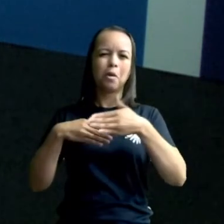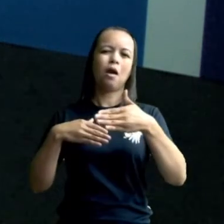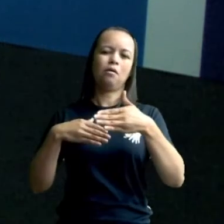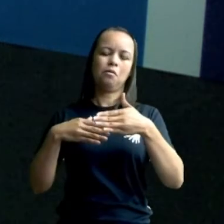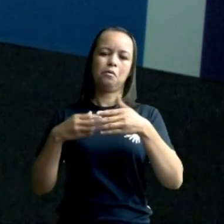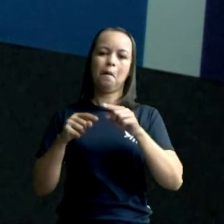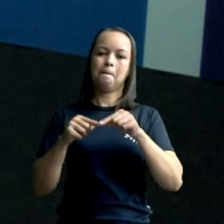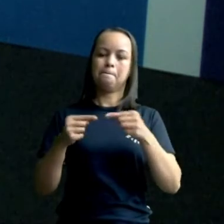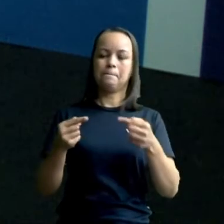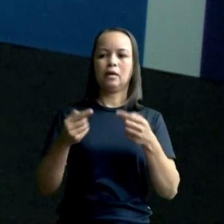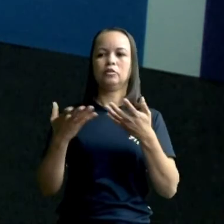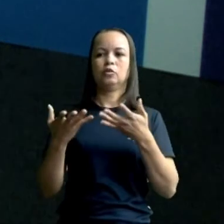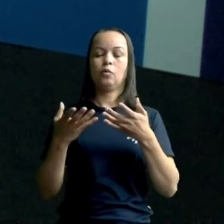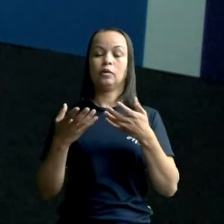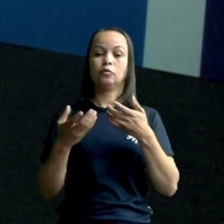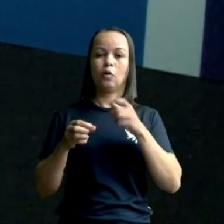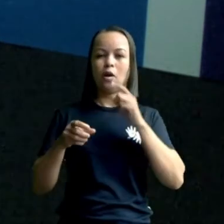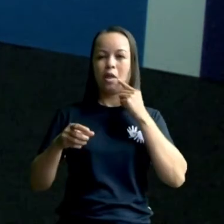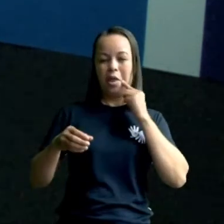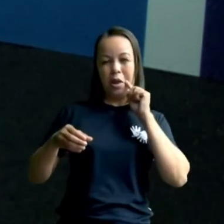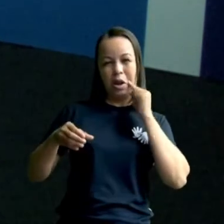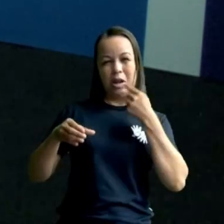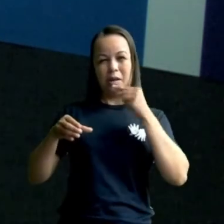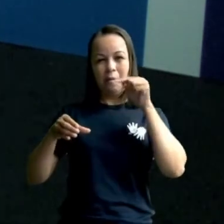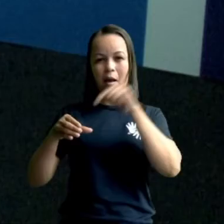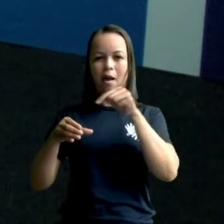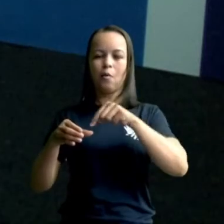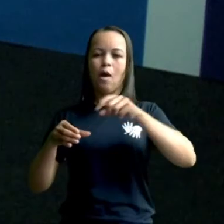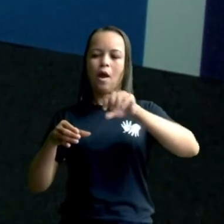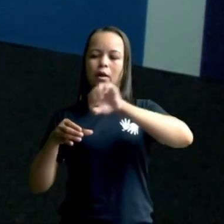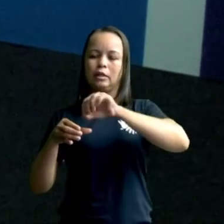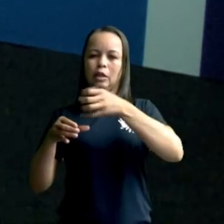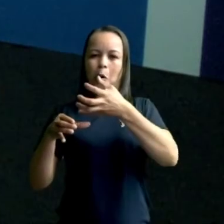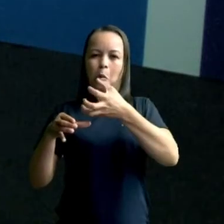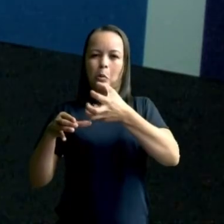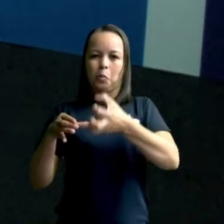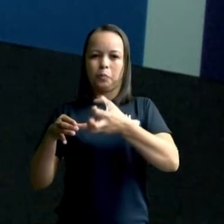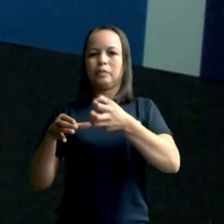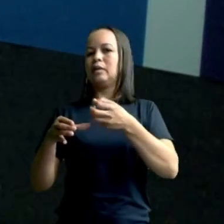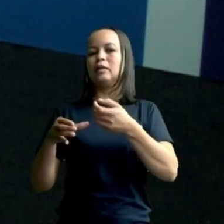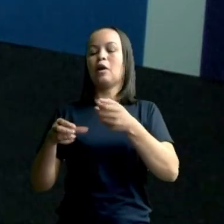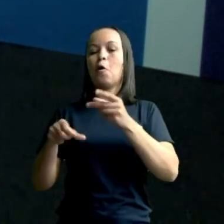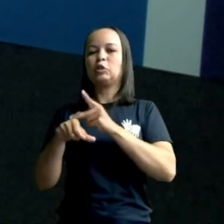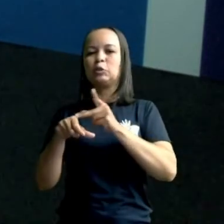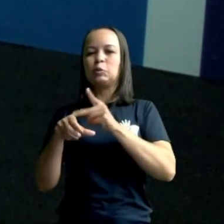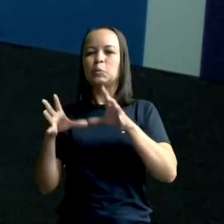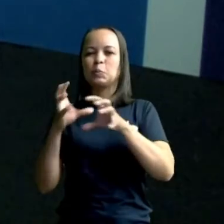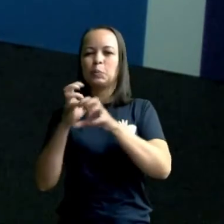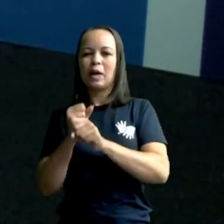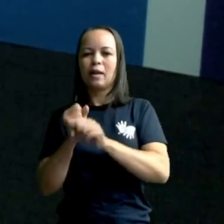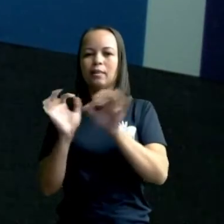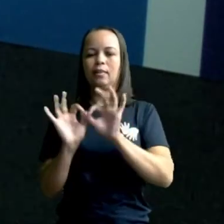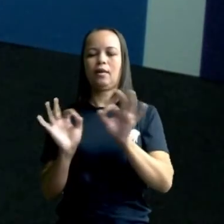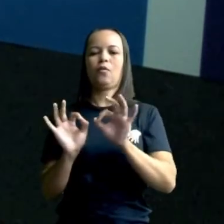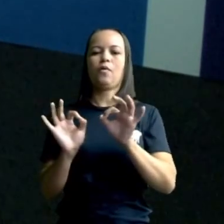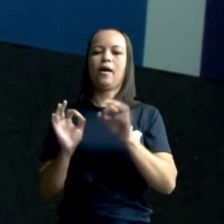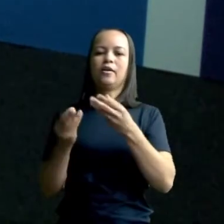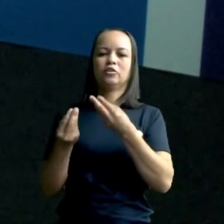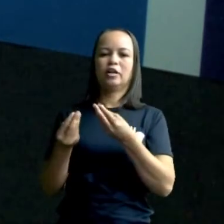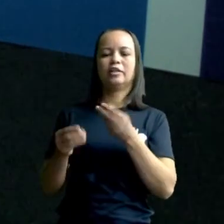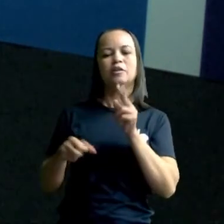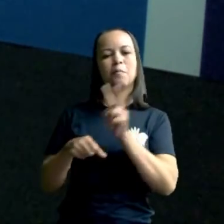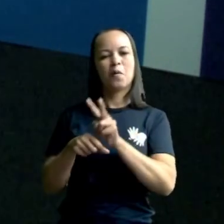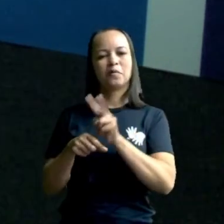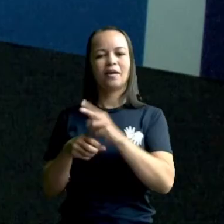certo? Então, quando nós colocamos o limão, ele realmente inibe, né, o pH, e aí a gente conserva a maçã, tá